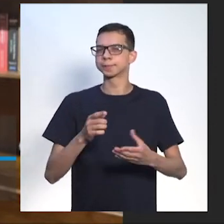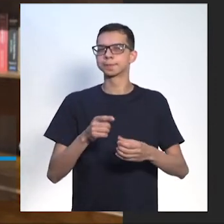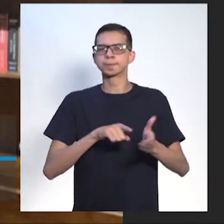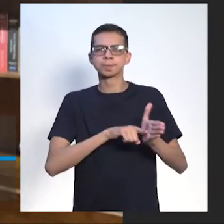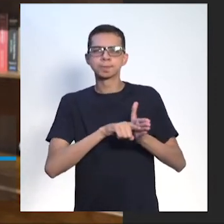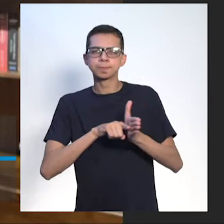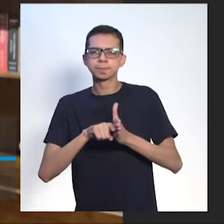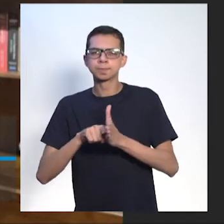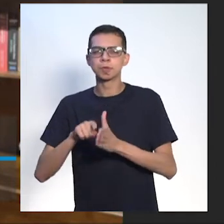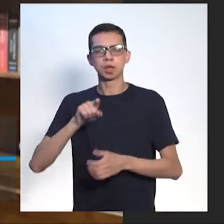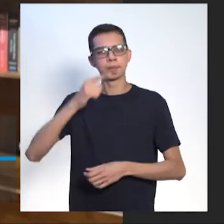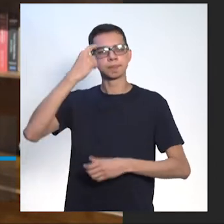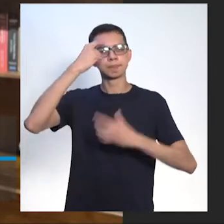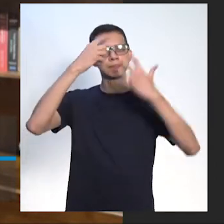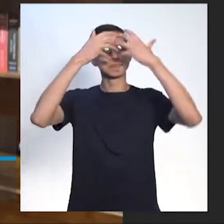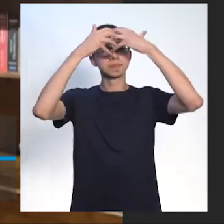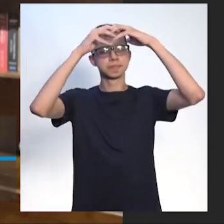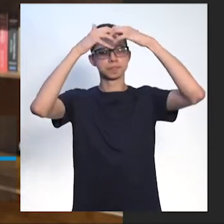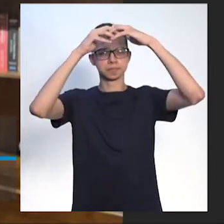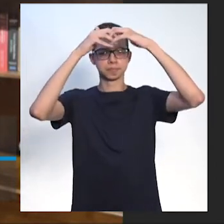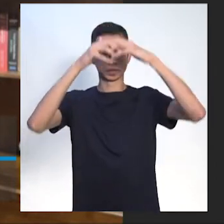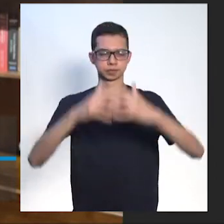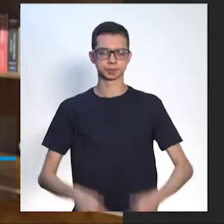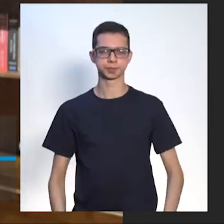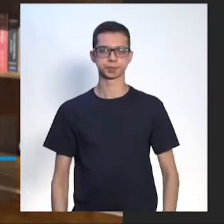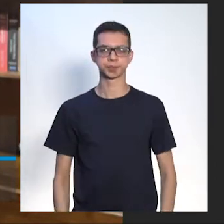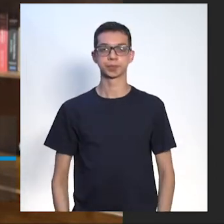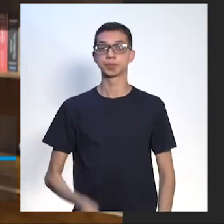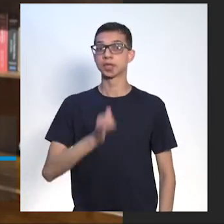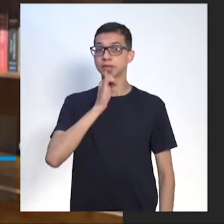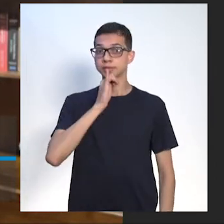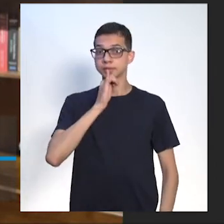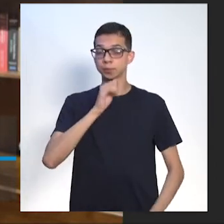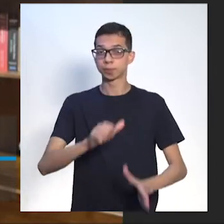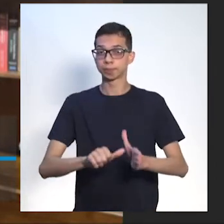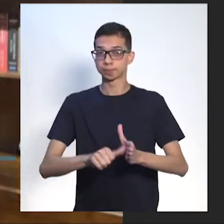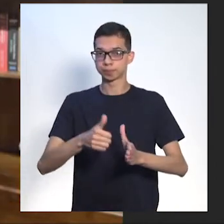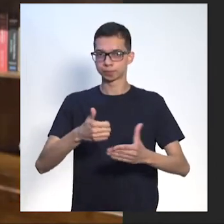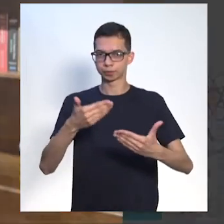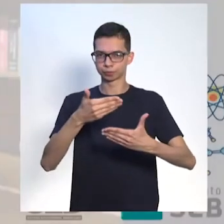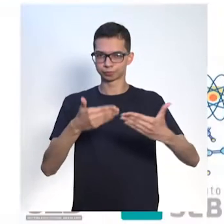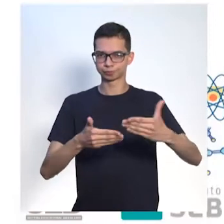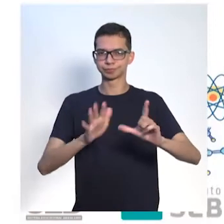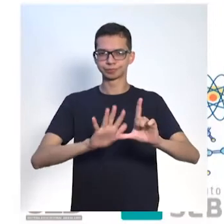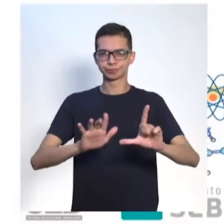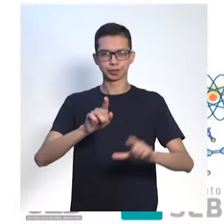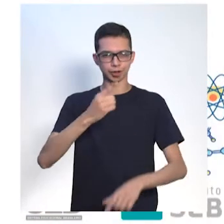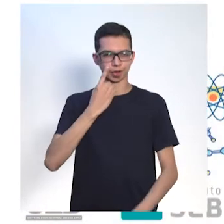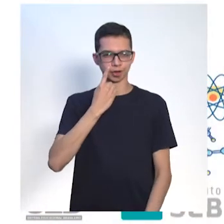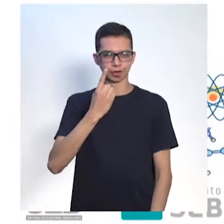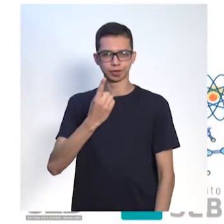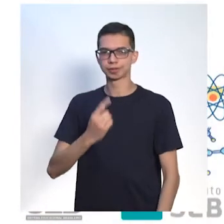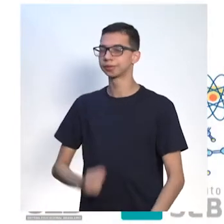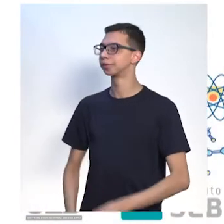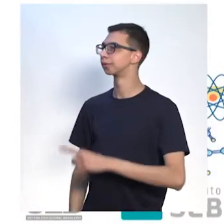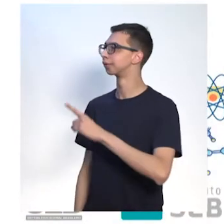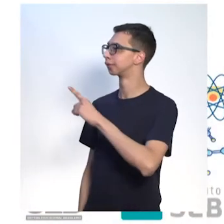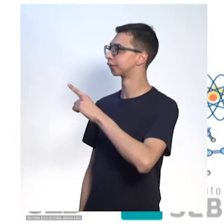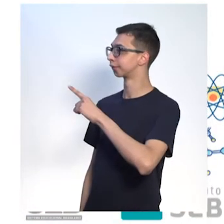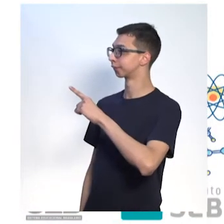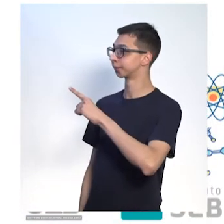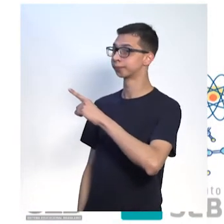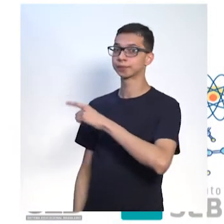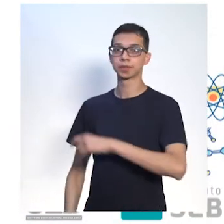pensar. Por exemplo, eu peguei e coloquei no primeiro slide aí que vocês estão vendo, né? Vocês estão vendo aí um mapa e você